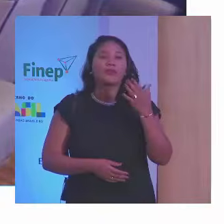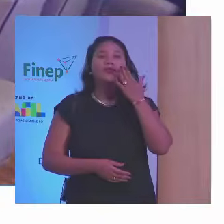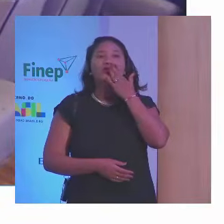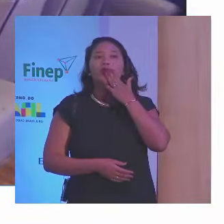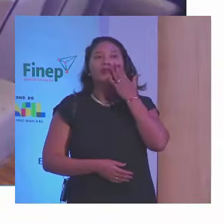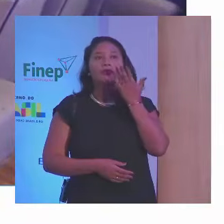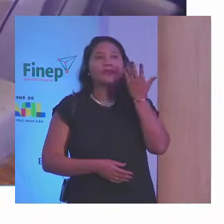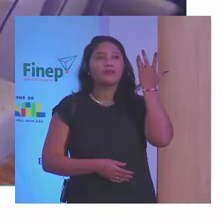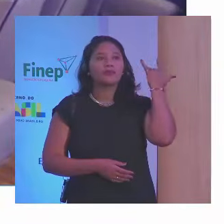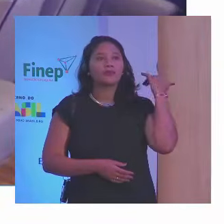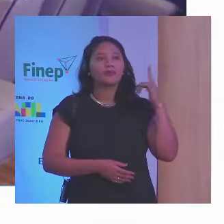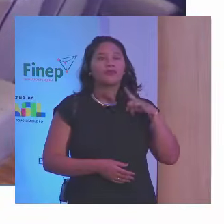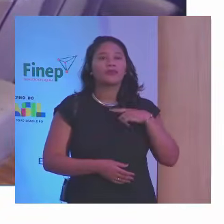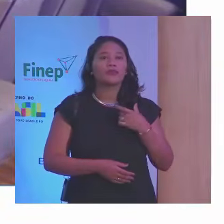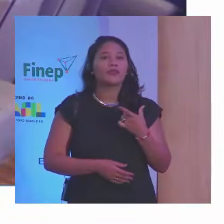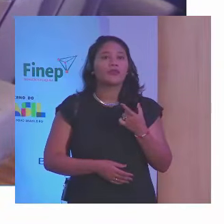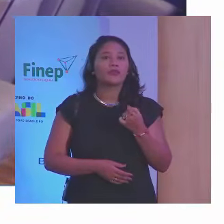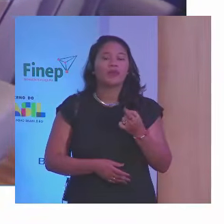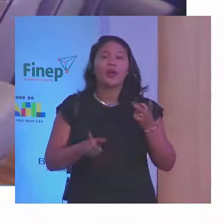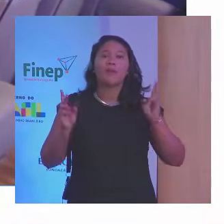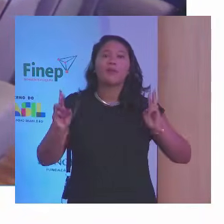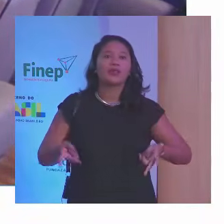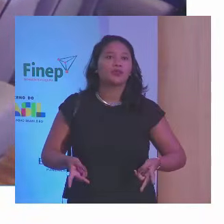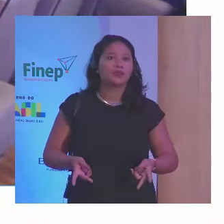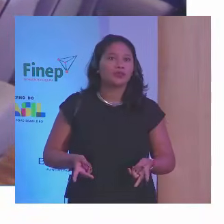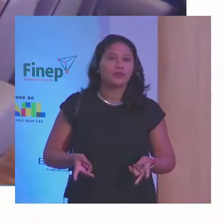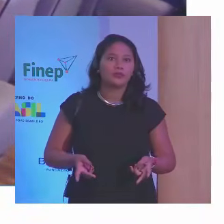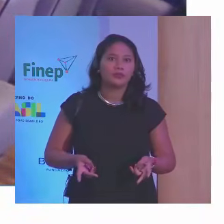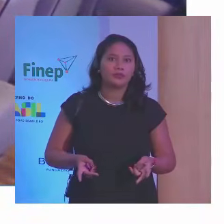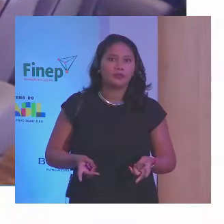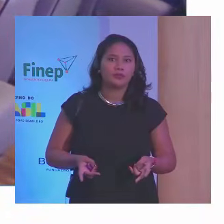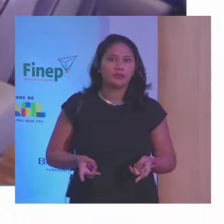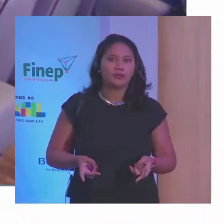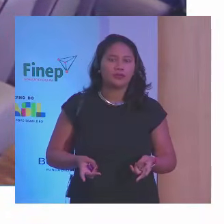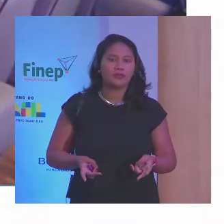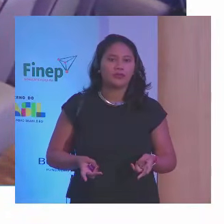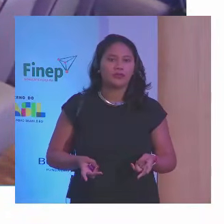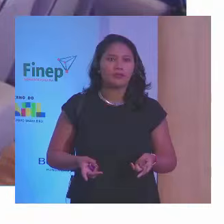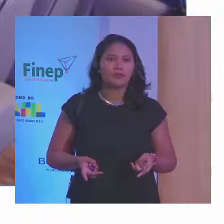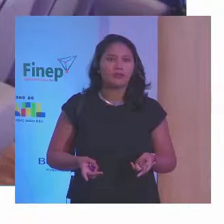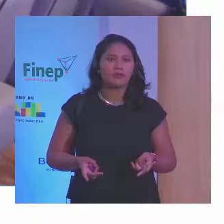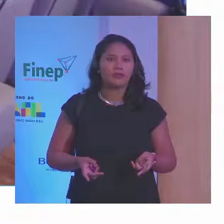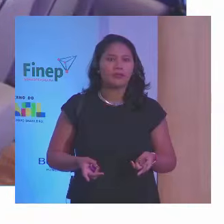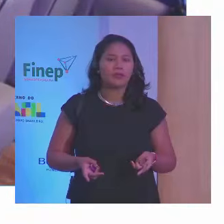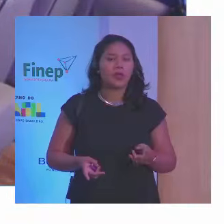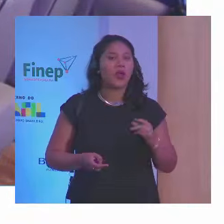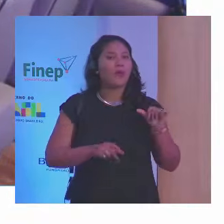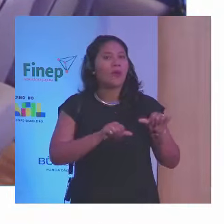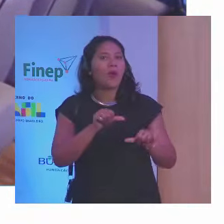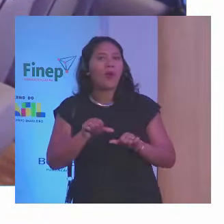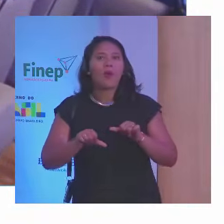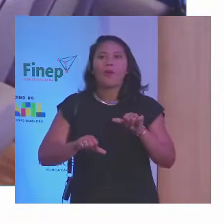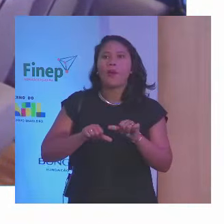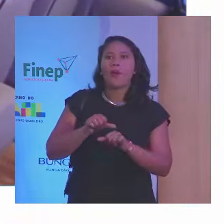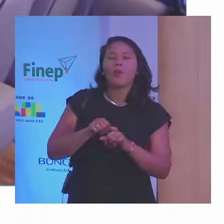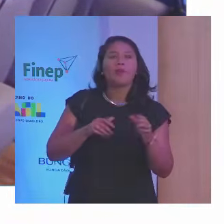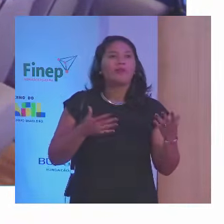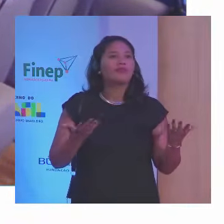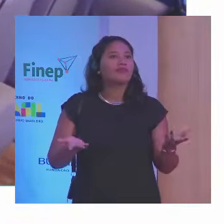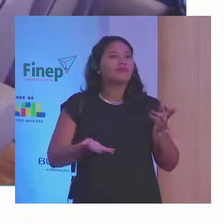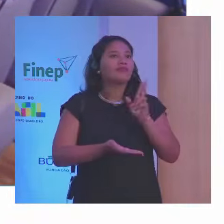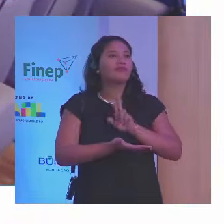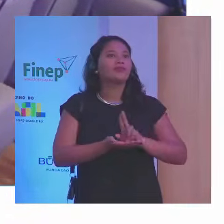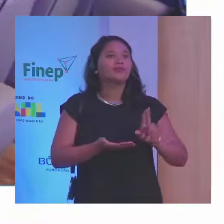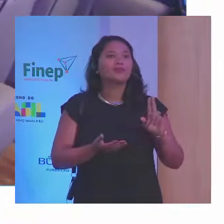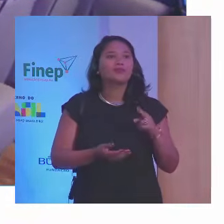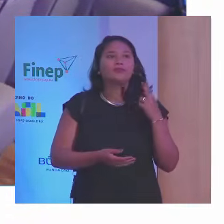eu tinha 20 é a mesma. Não dá para mudar a ordem das